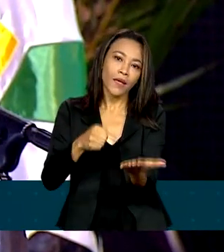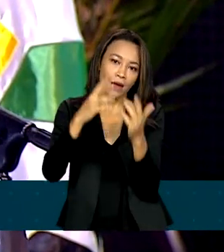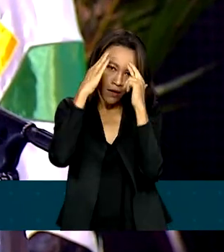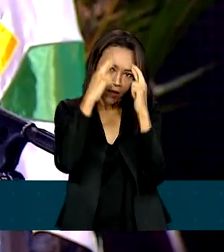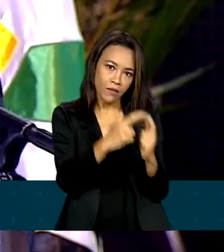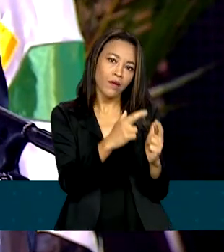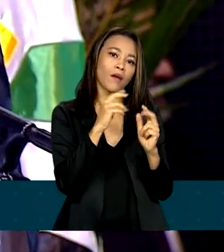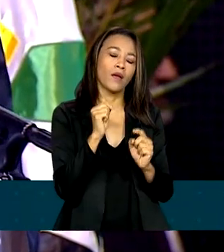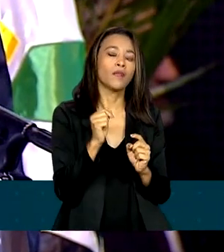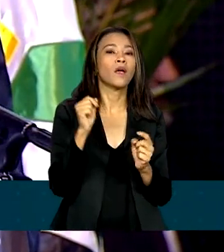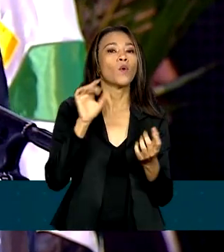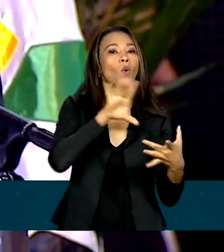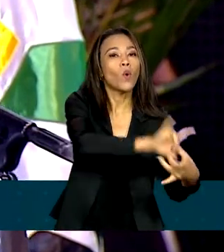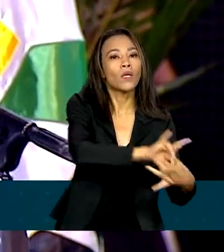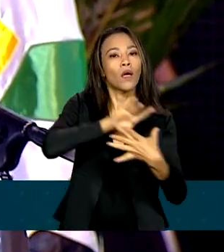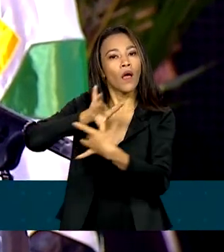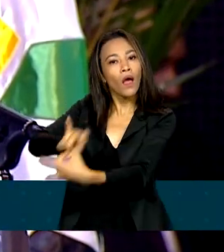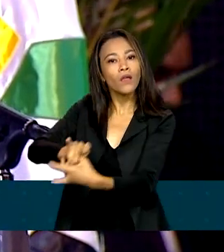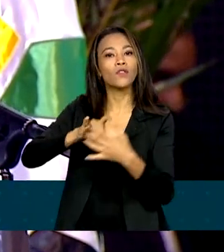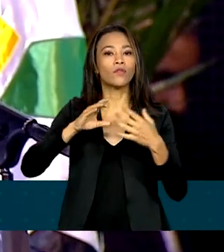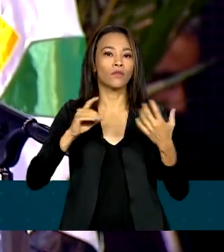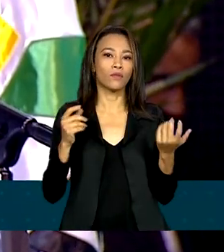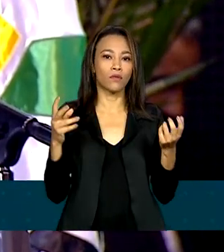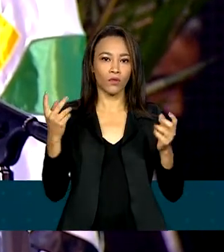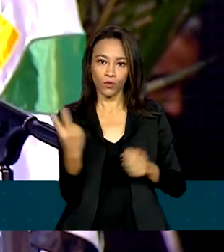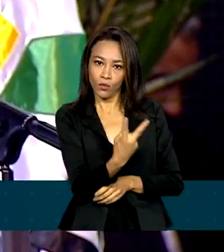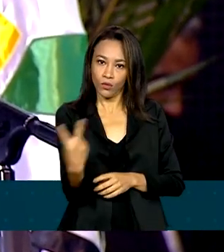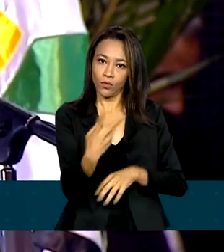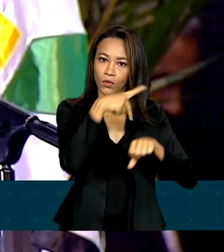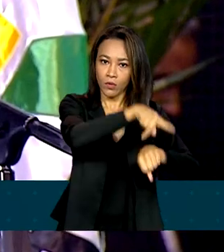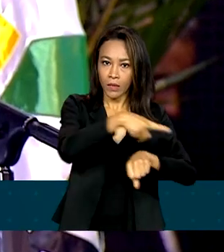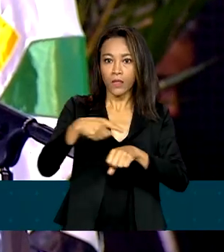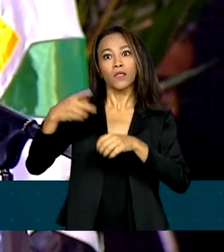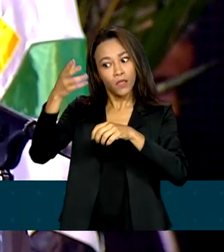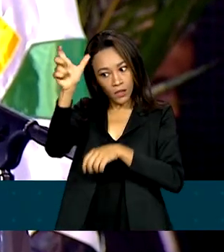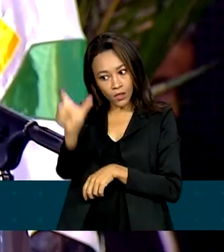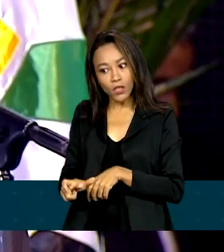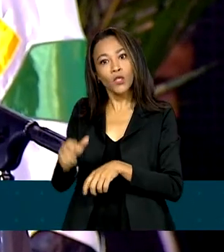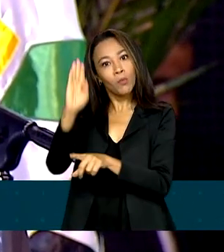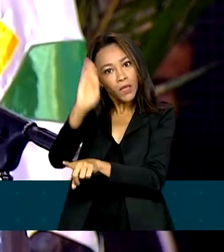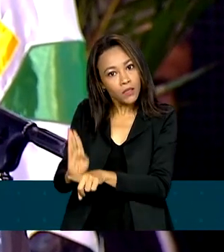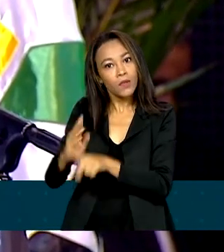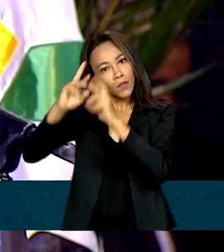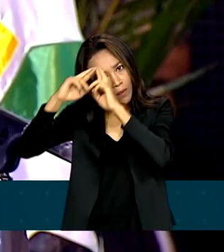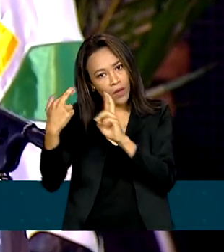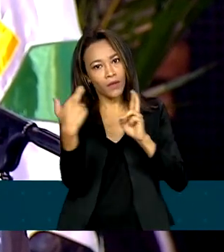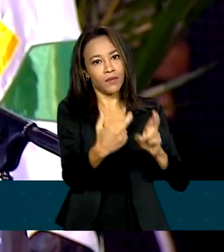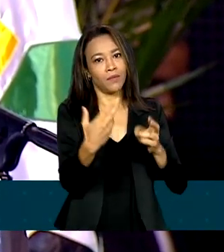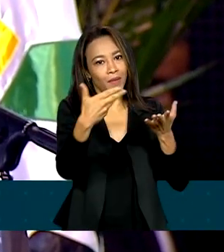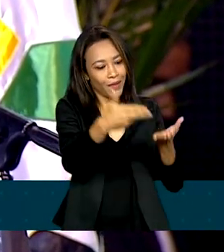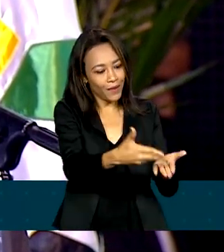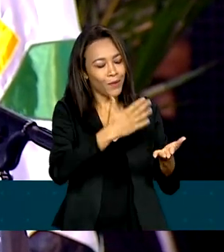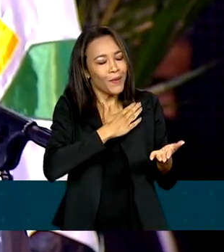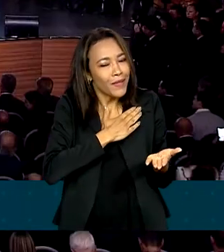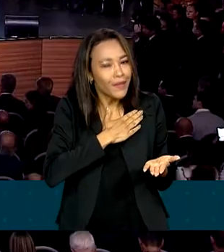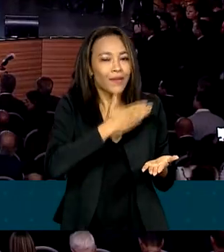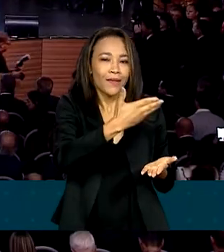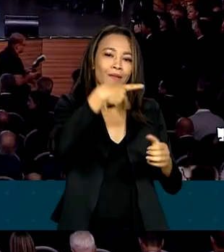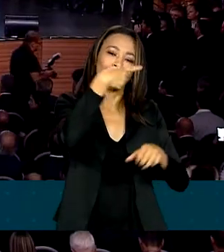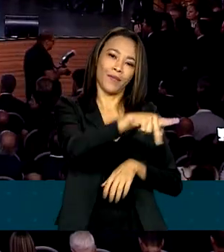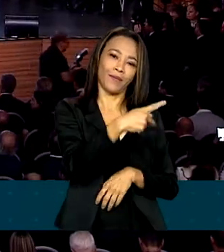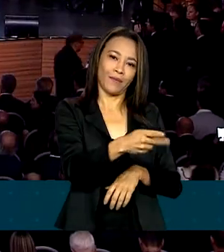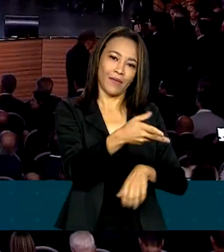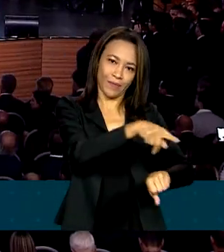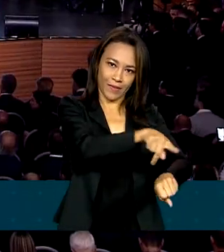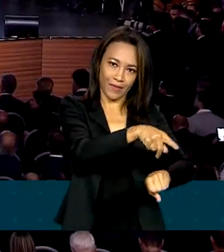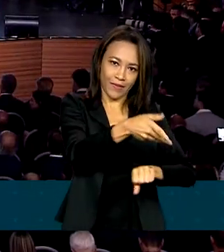e que leve muito em conta o respeito que o Brasil tem que ter pelo seu aliado, o nosso querido Paraguai. Após a